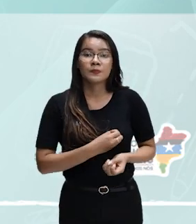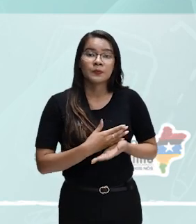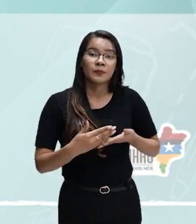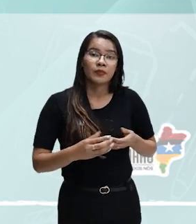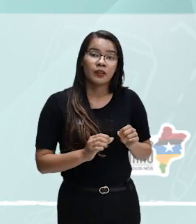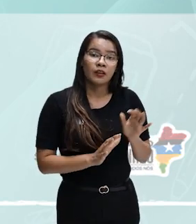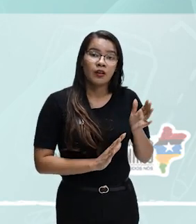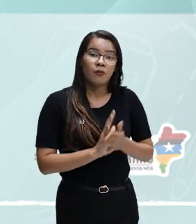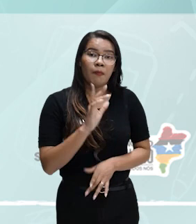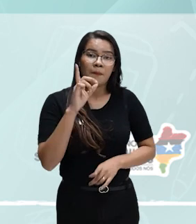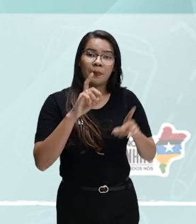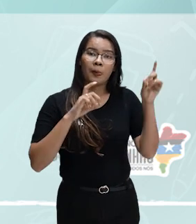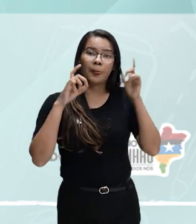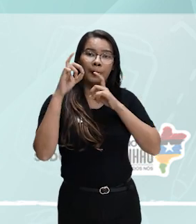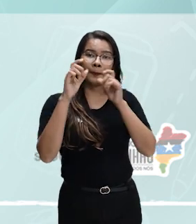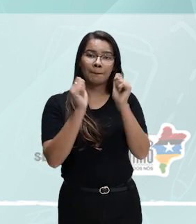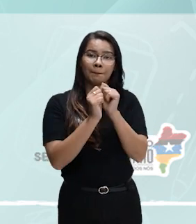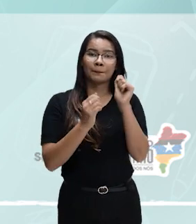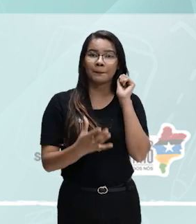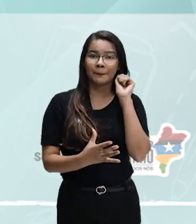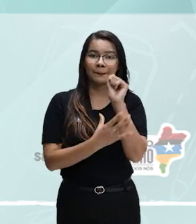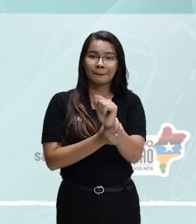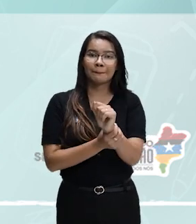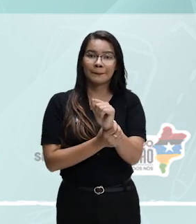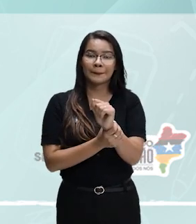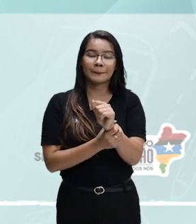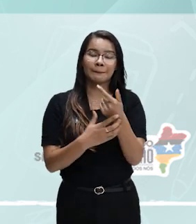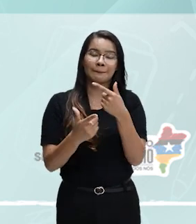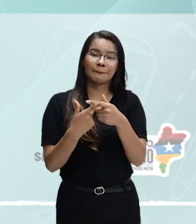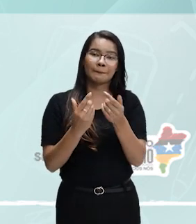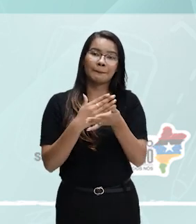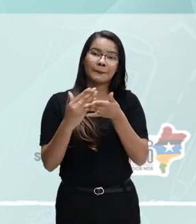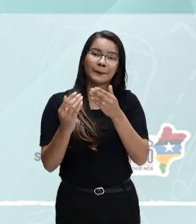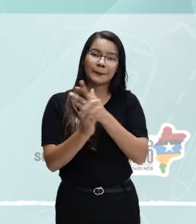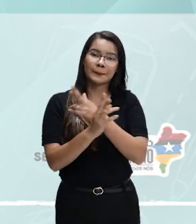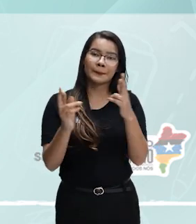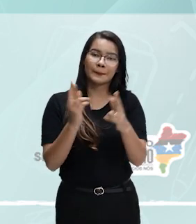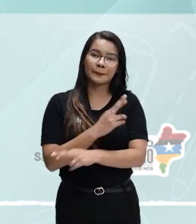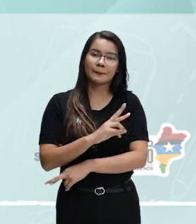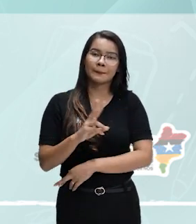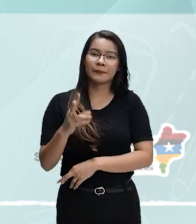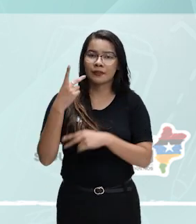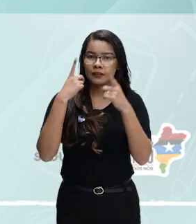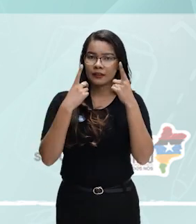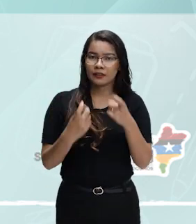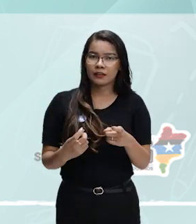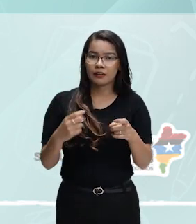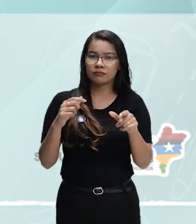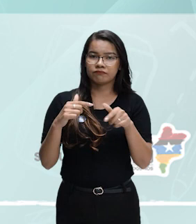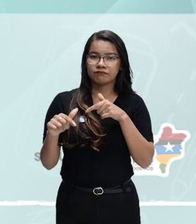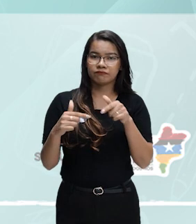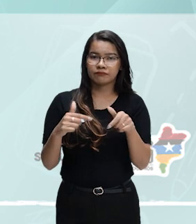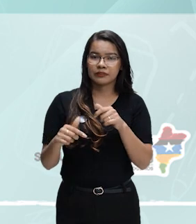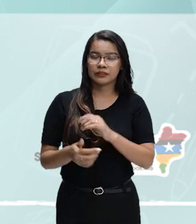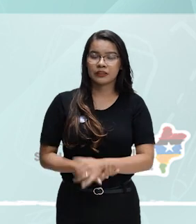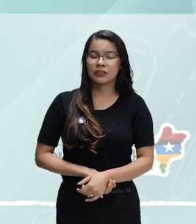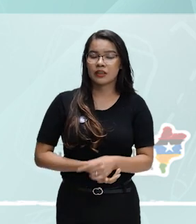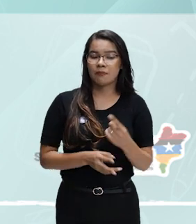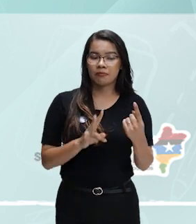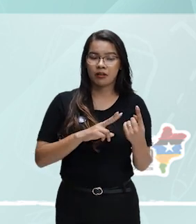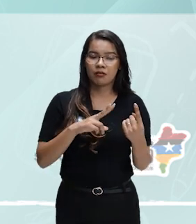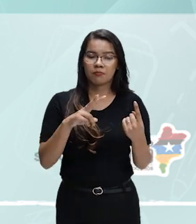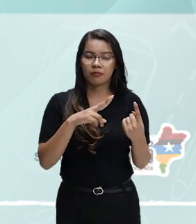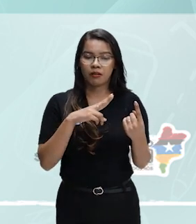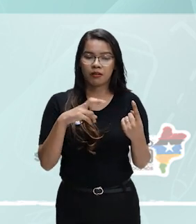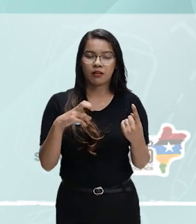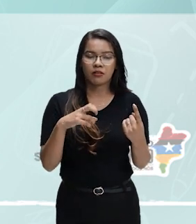francesa, uma preocupação com a segurança, porque começou a associar a violência à classe trabalhadora. A percepção dos jovens